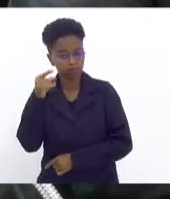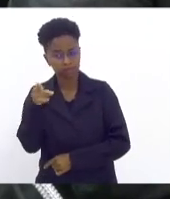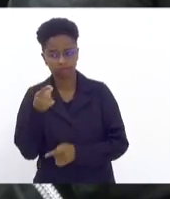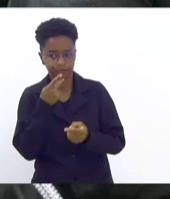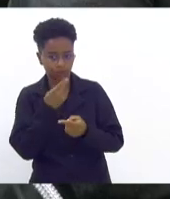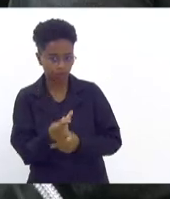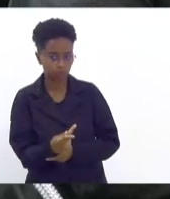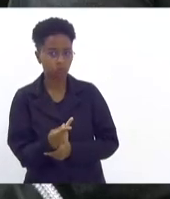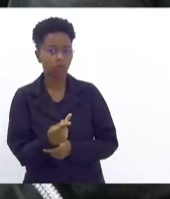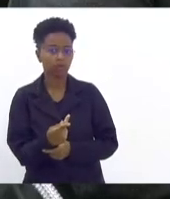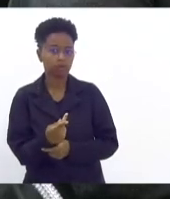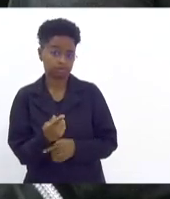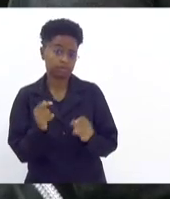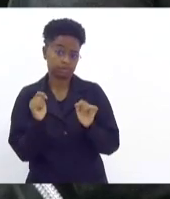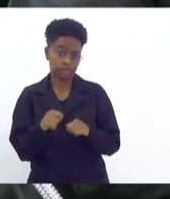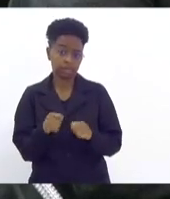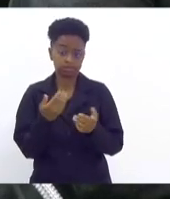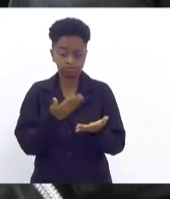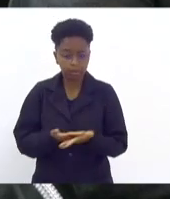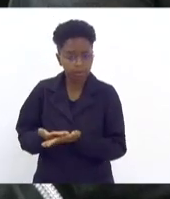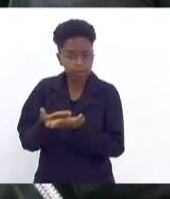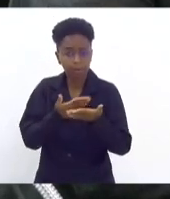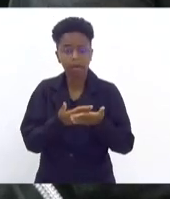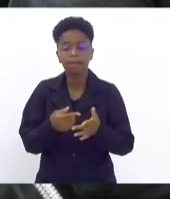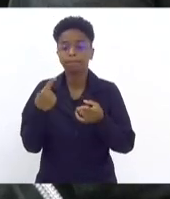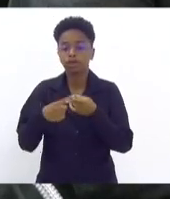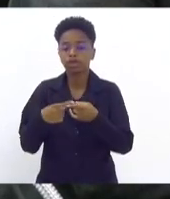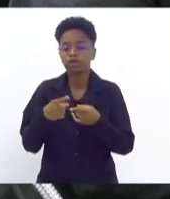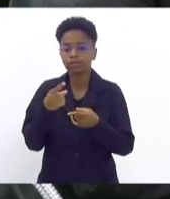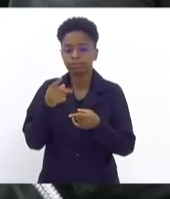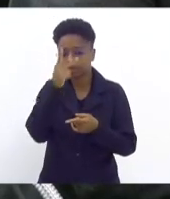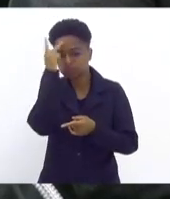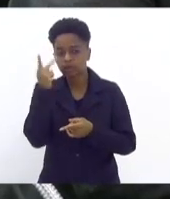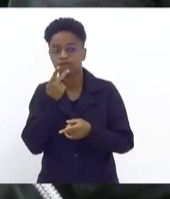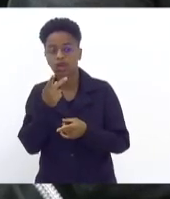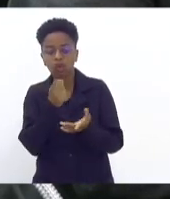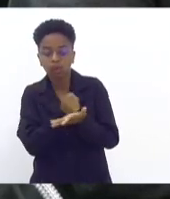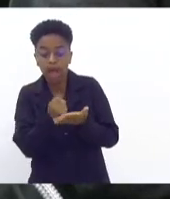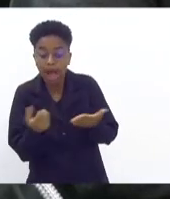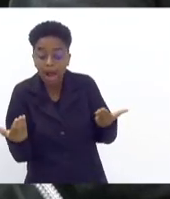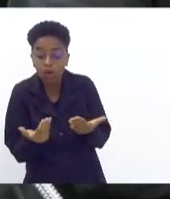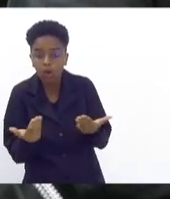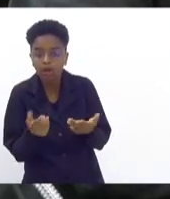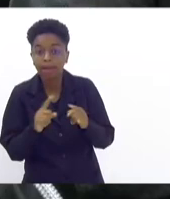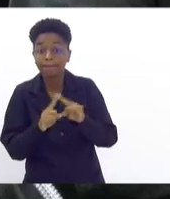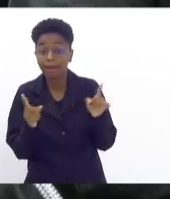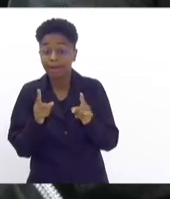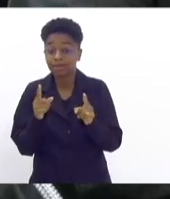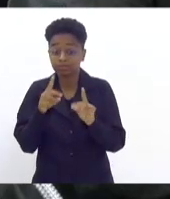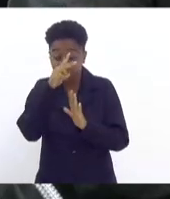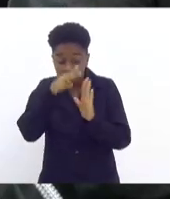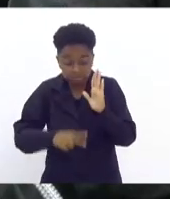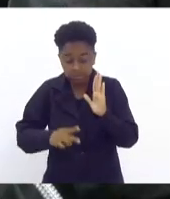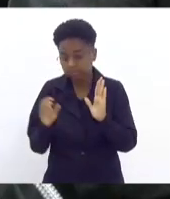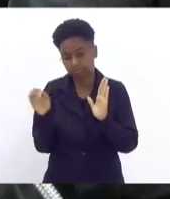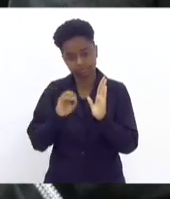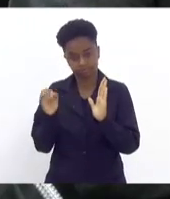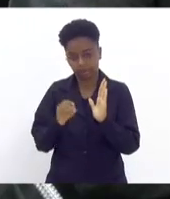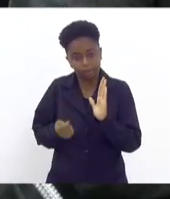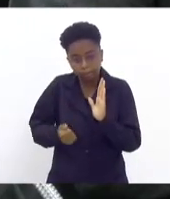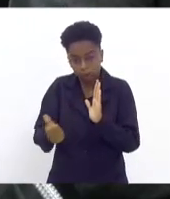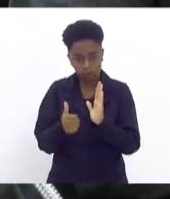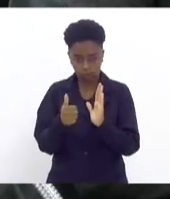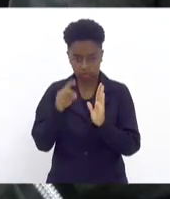nós possamos nos debruçarmos aqui, porque todo mundo fala do contrato de concessão vigente. Mas ninguém leu, assim, poucos foram os que